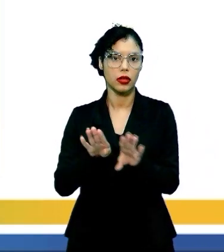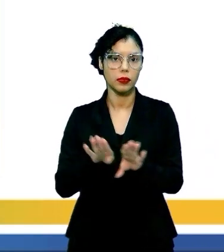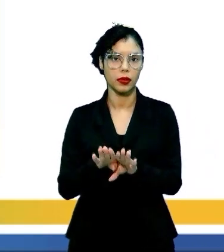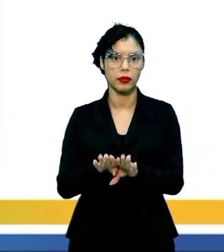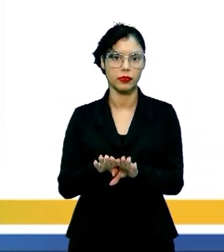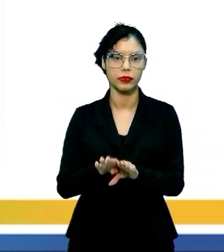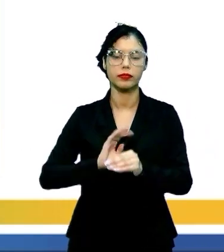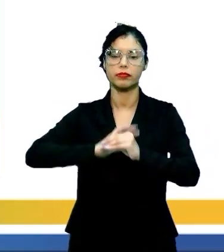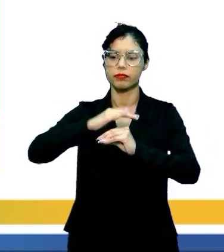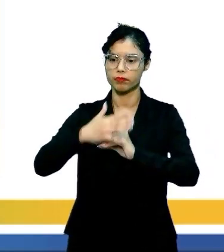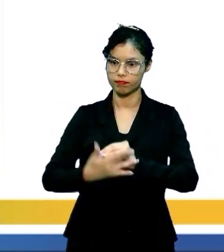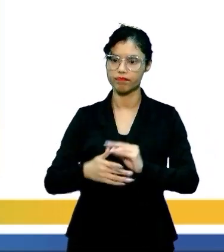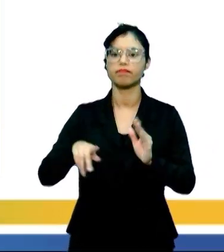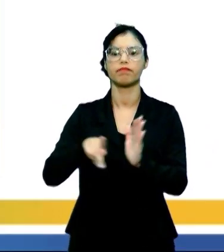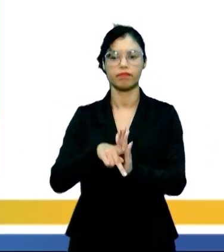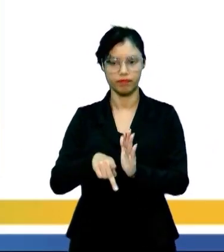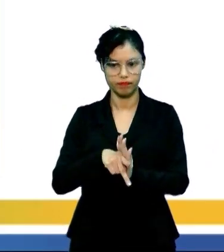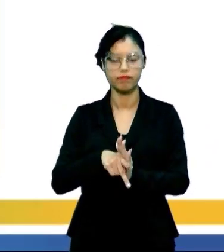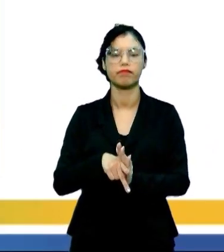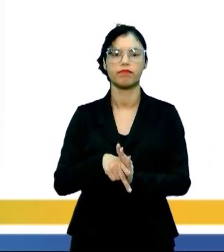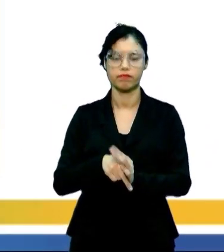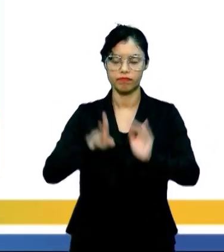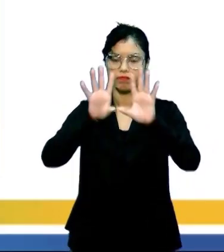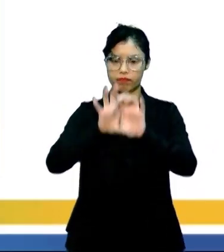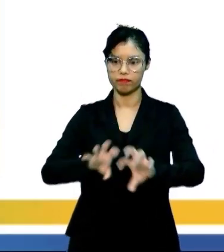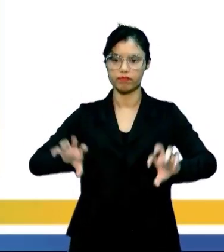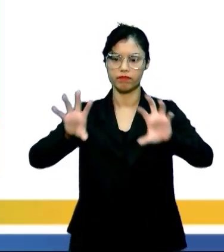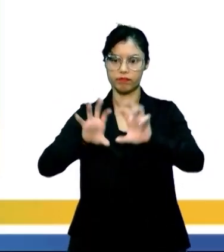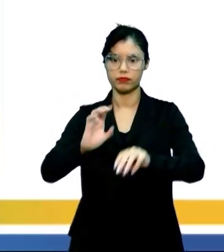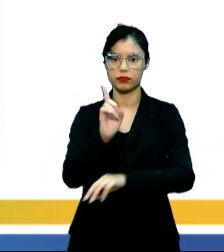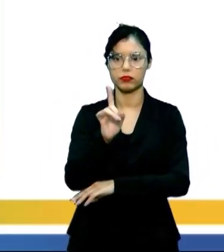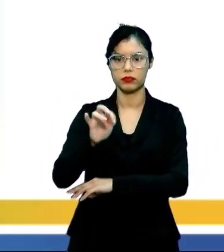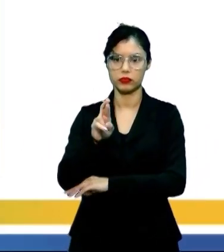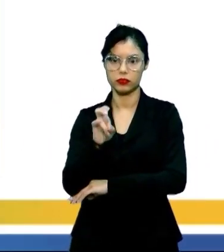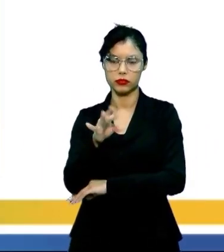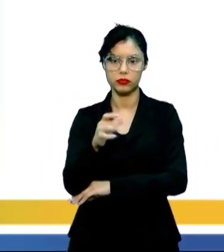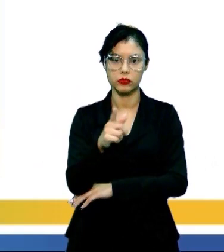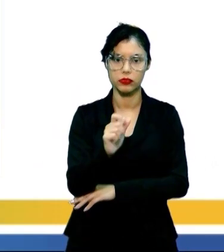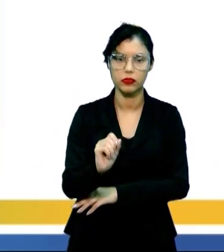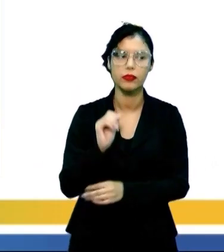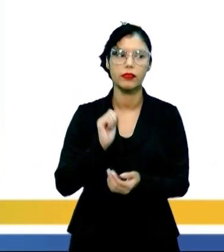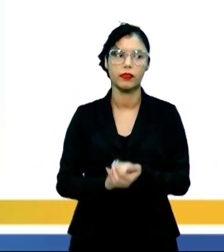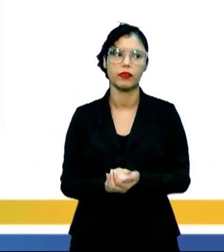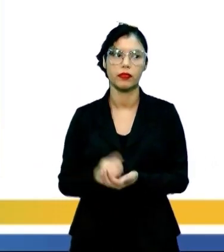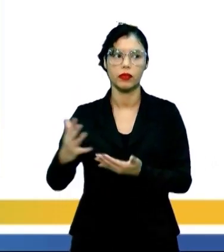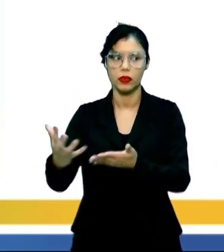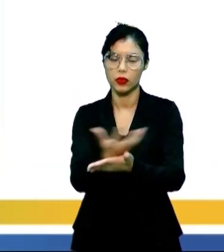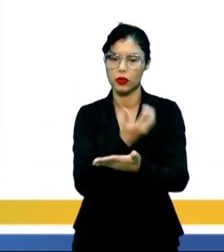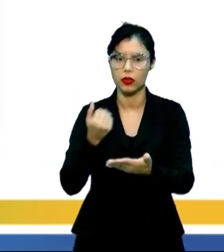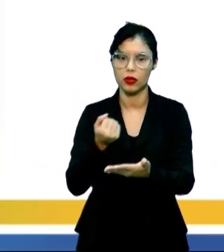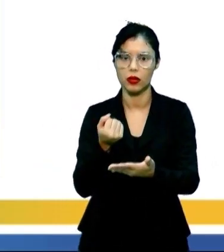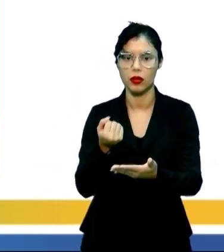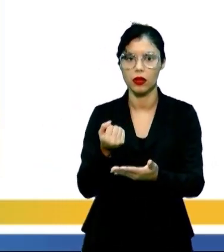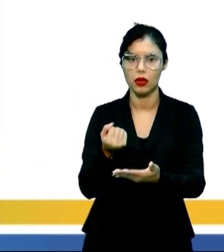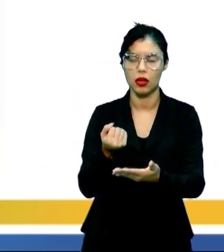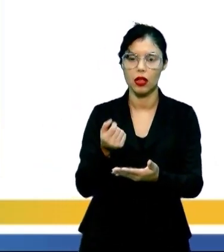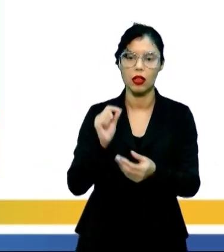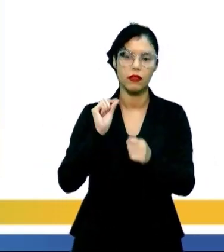lançam na atmosfera também dióxido de carbono. E aí quem tem que se preocupar em sequestrar esse carbono